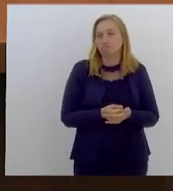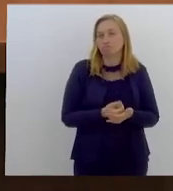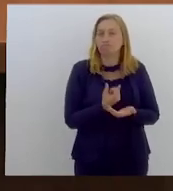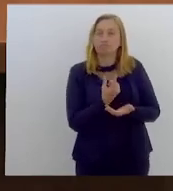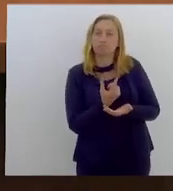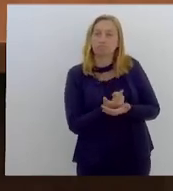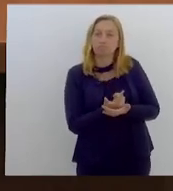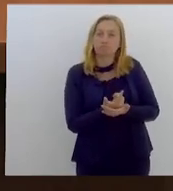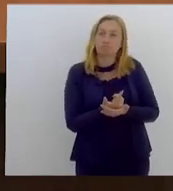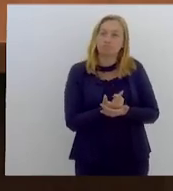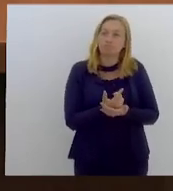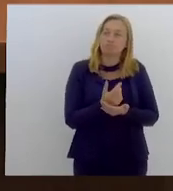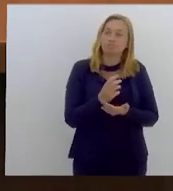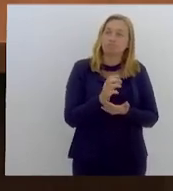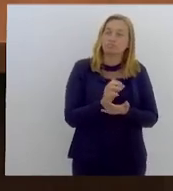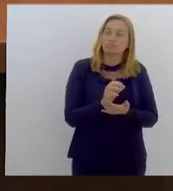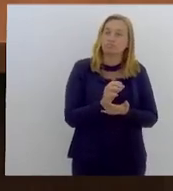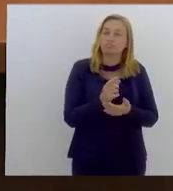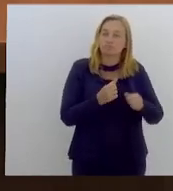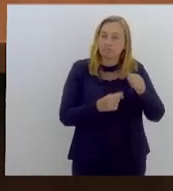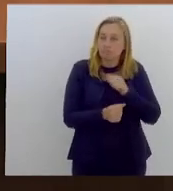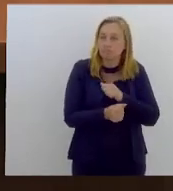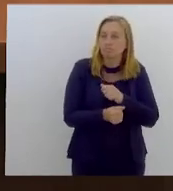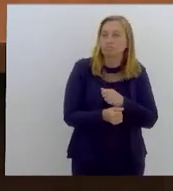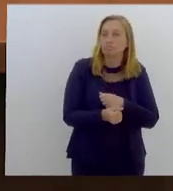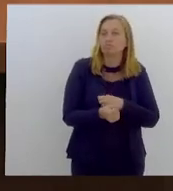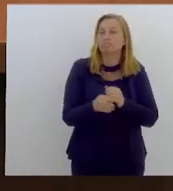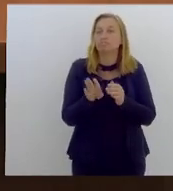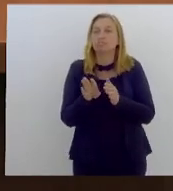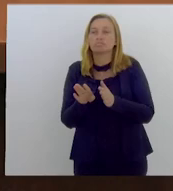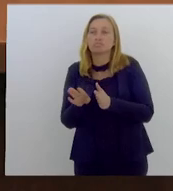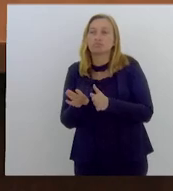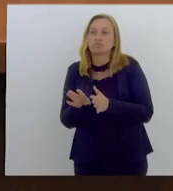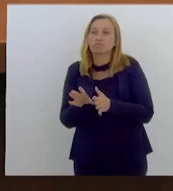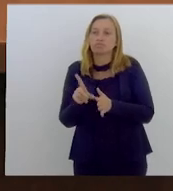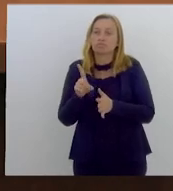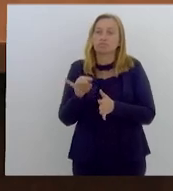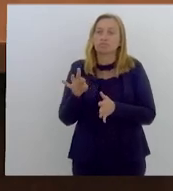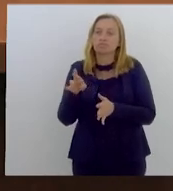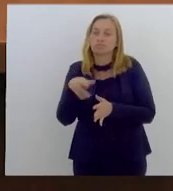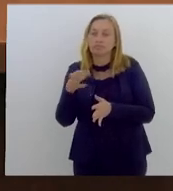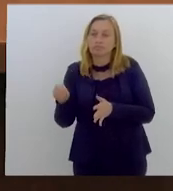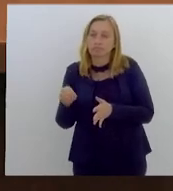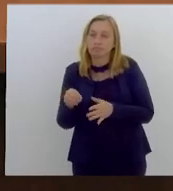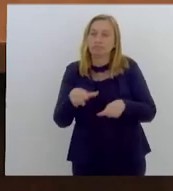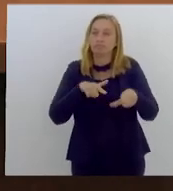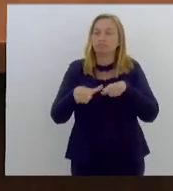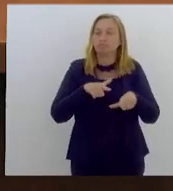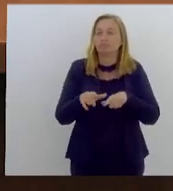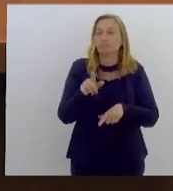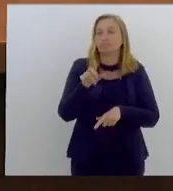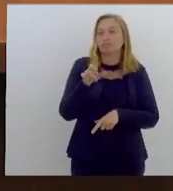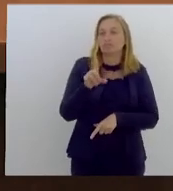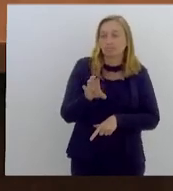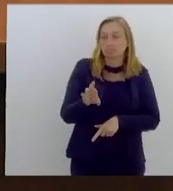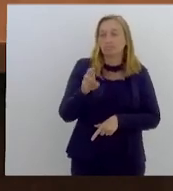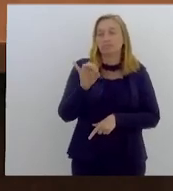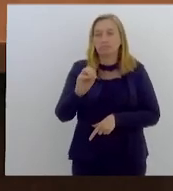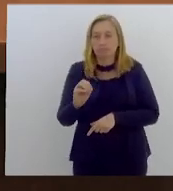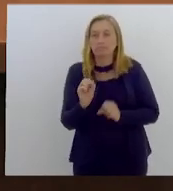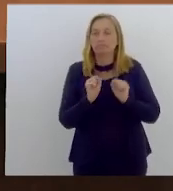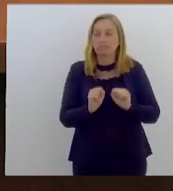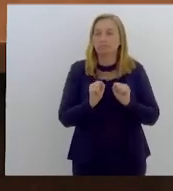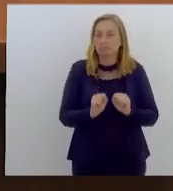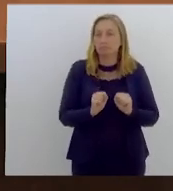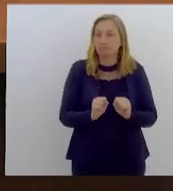questão da alienação fiduciária ou mesmo na questão da dispensa do serviço de crédito, para que os negativados possam,